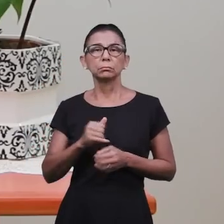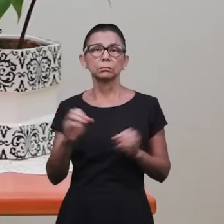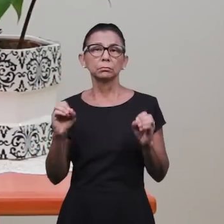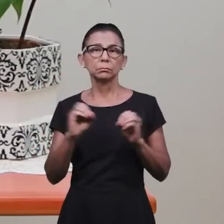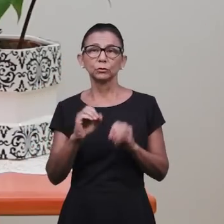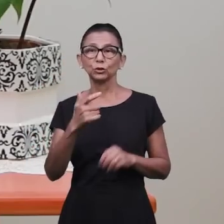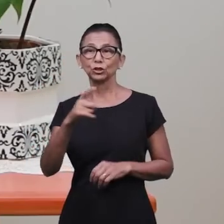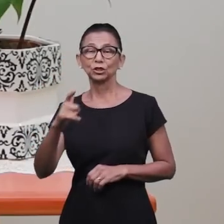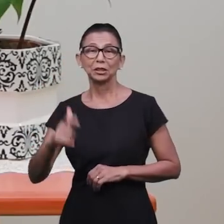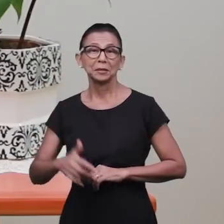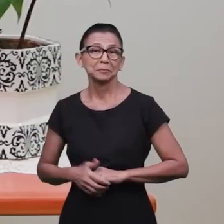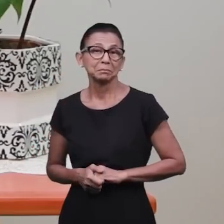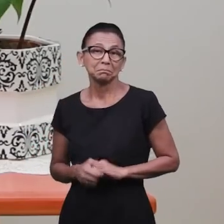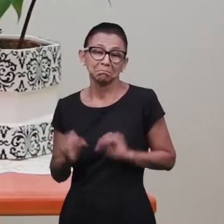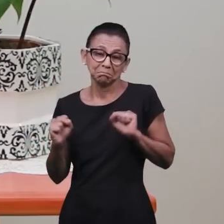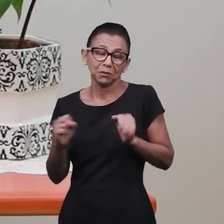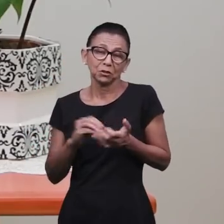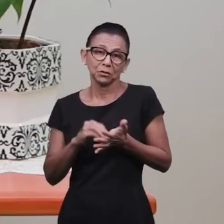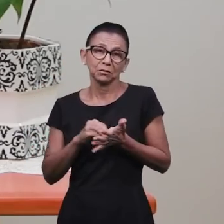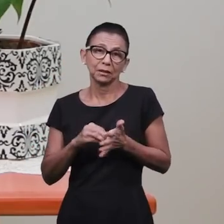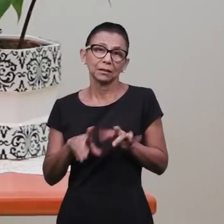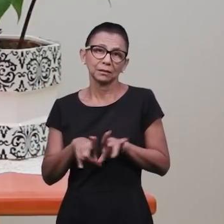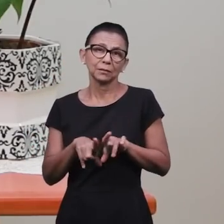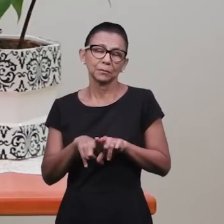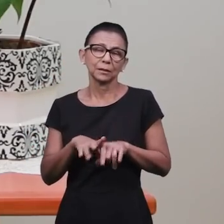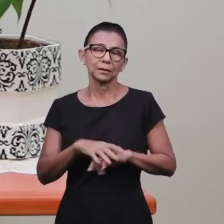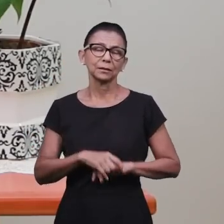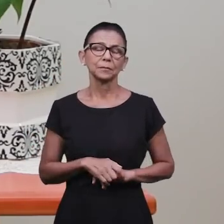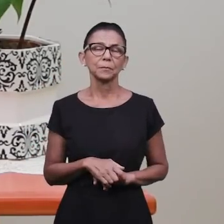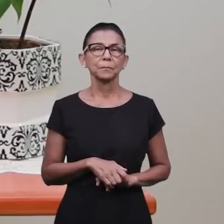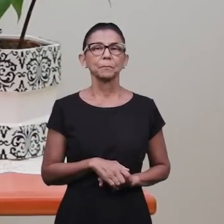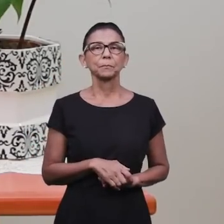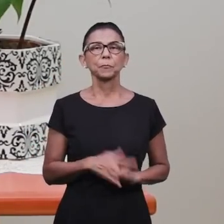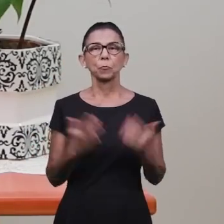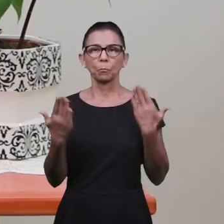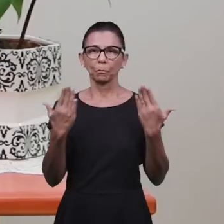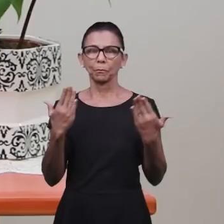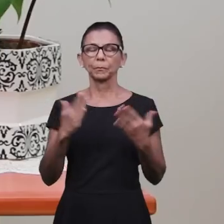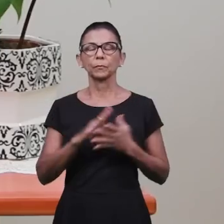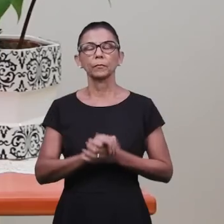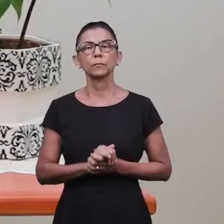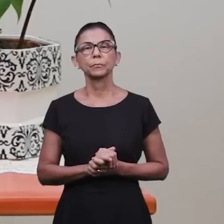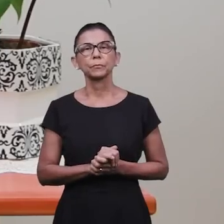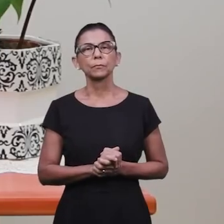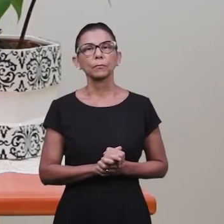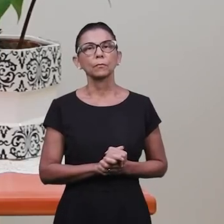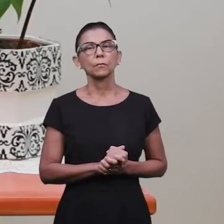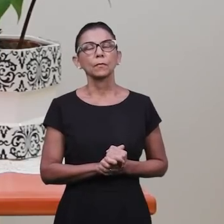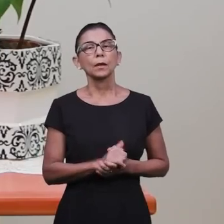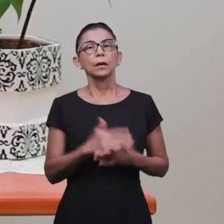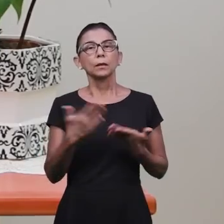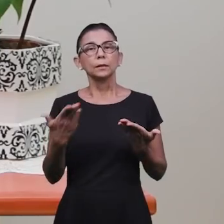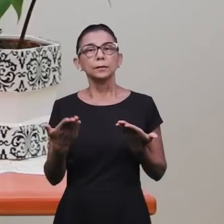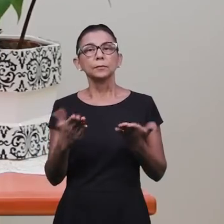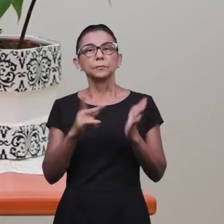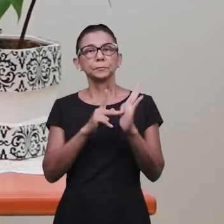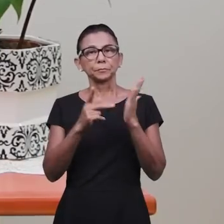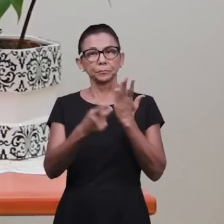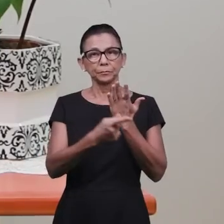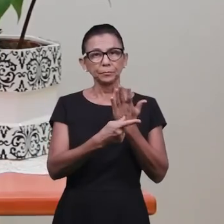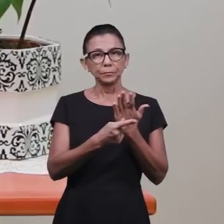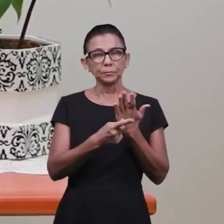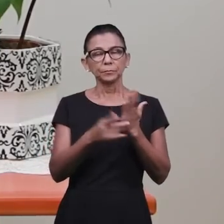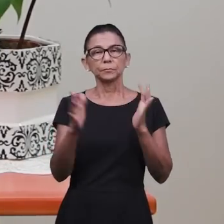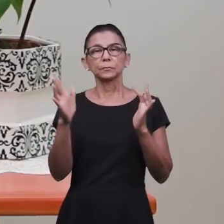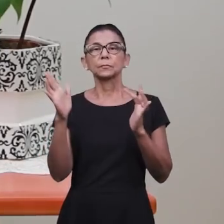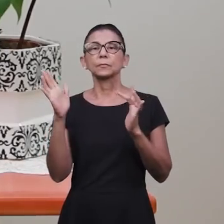energia elétrica pode faltar, não dependia delas. O que Jesus está querendo dizer com isso? É que a bênção de